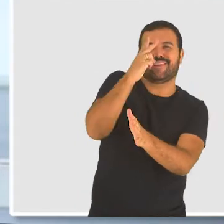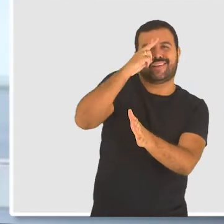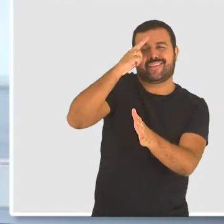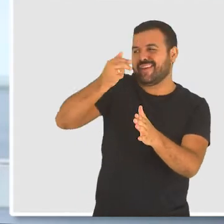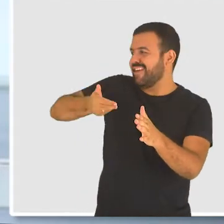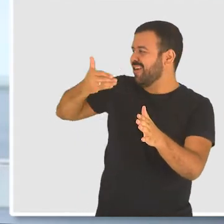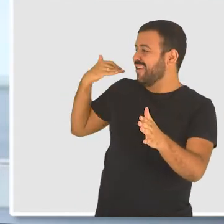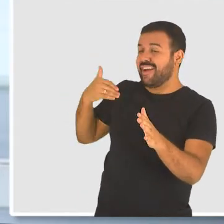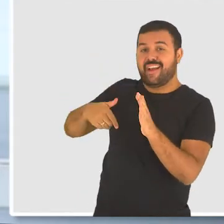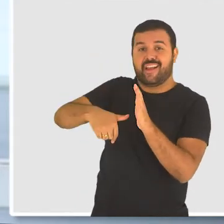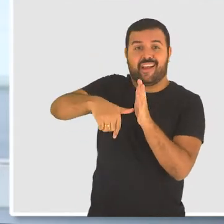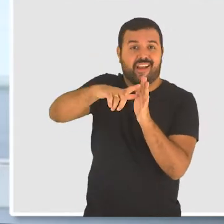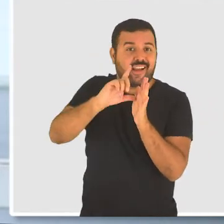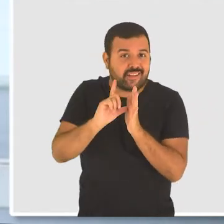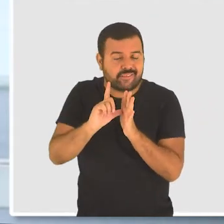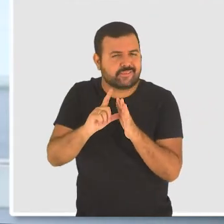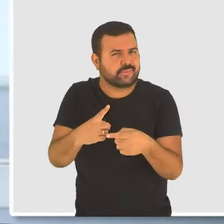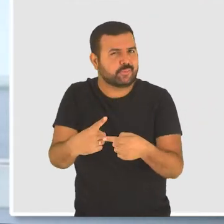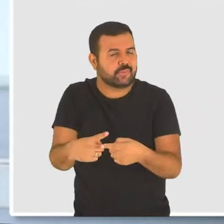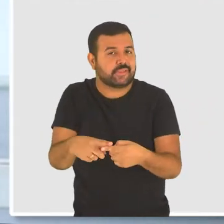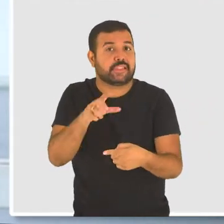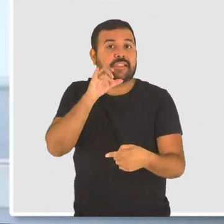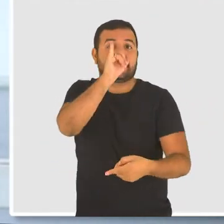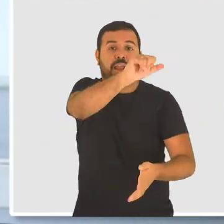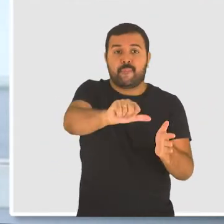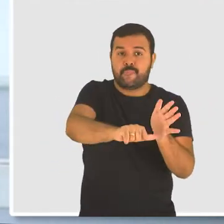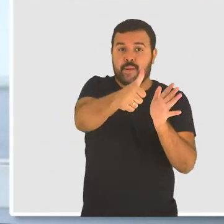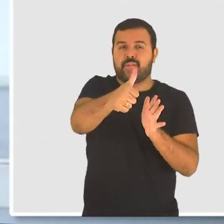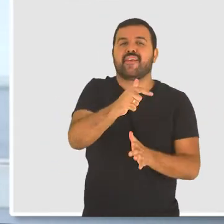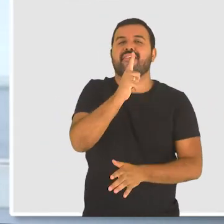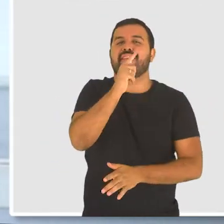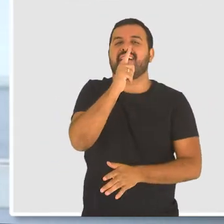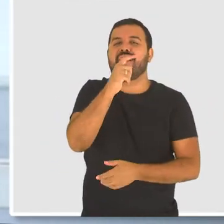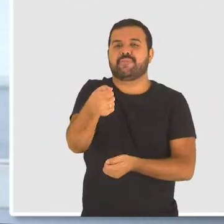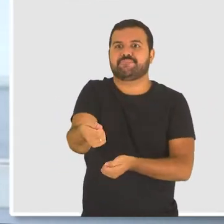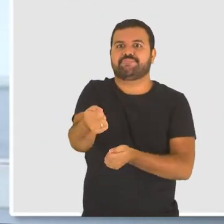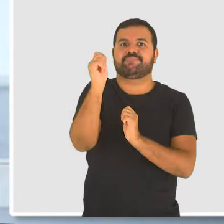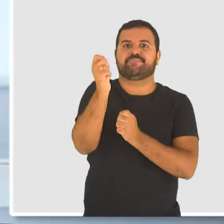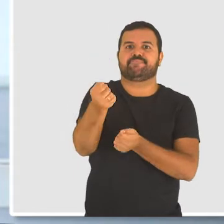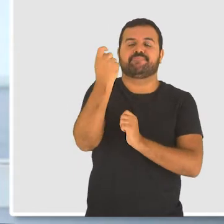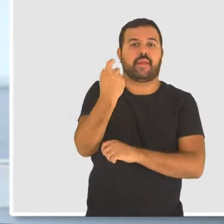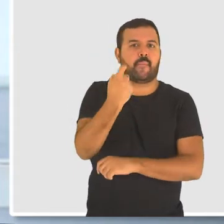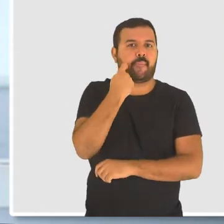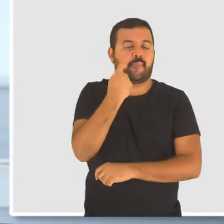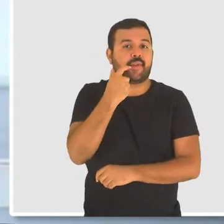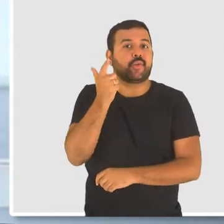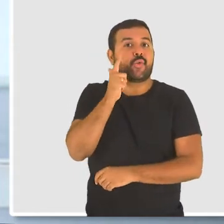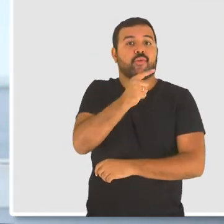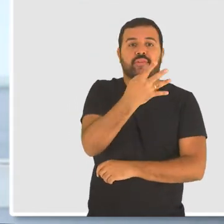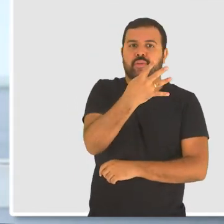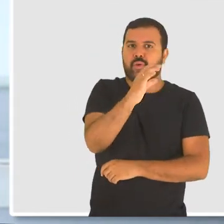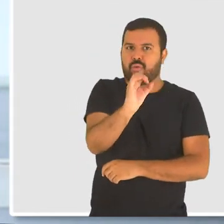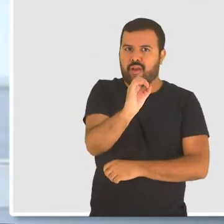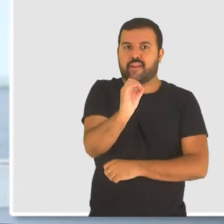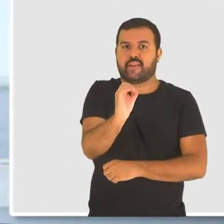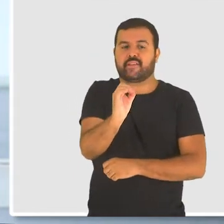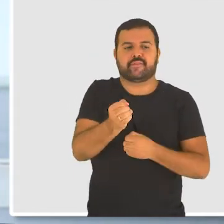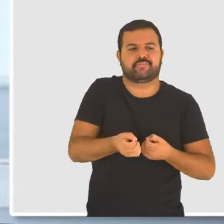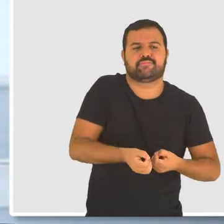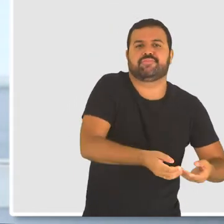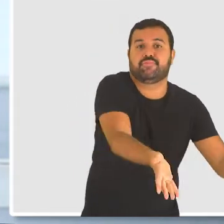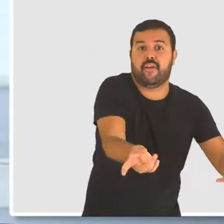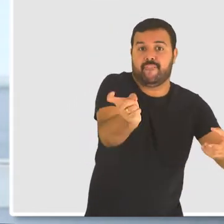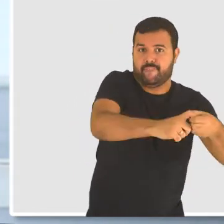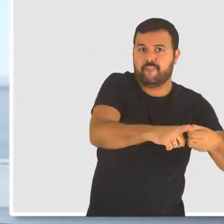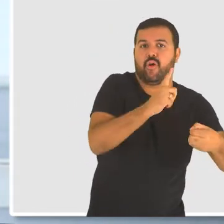looking back, ele veria que era uma resposta totalmente impossível. Porque se ele começa coletando 40 peixes